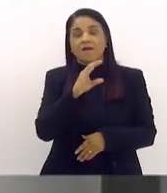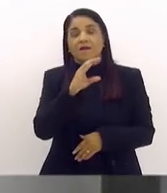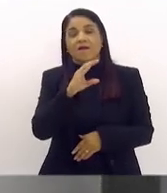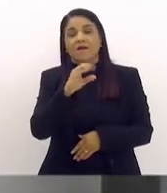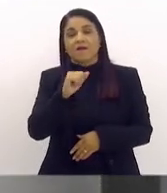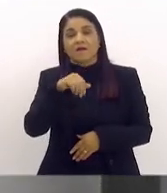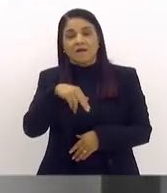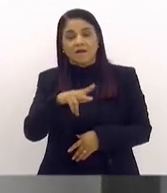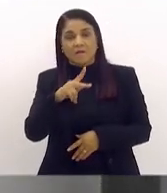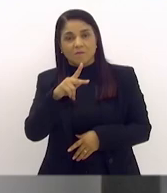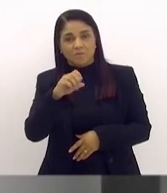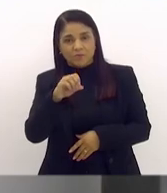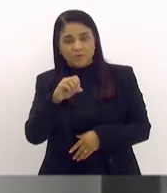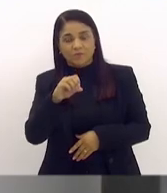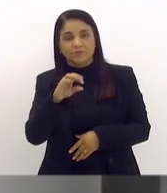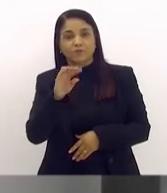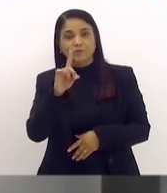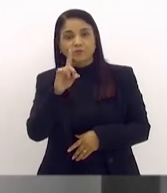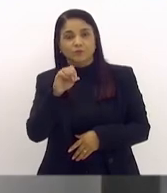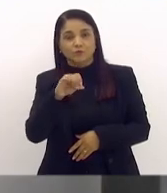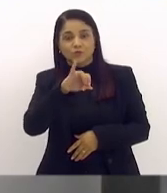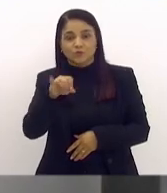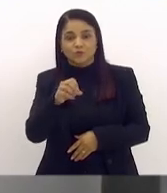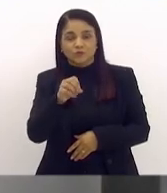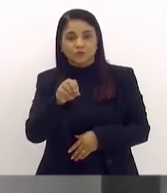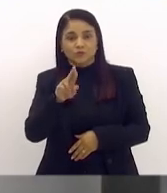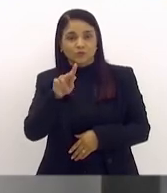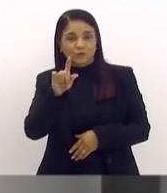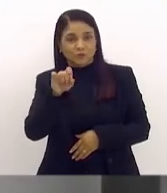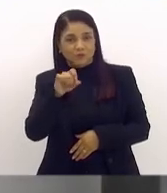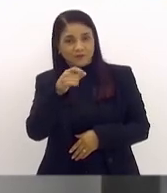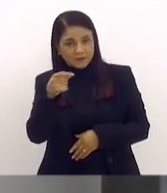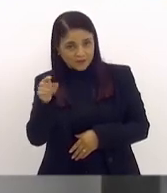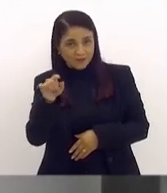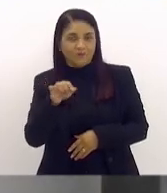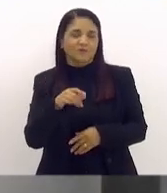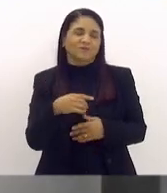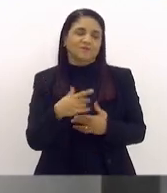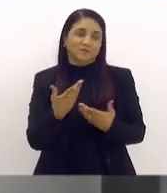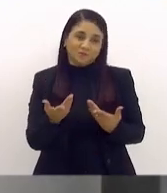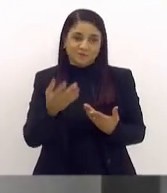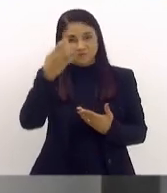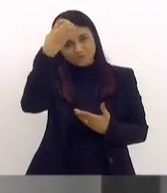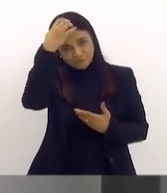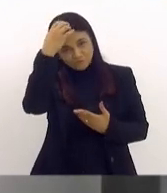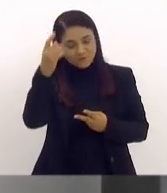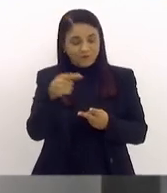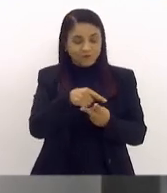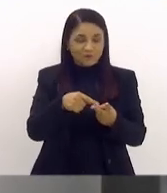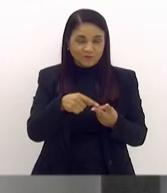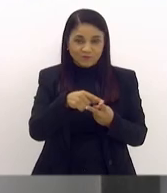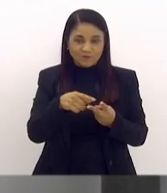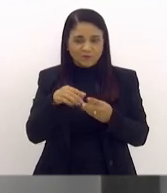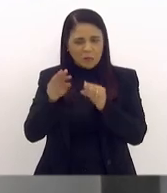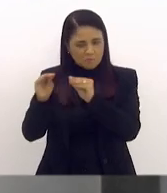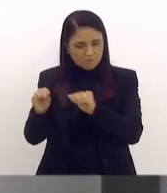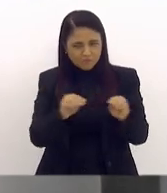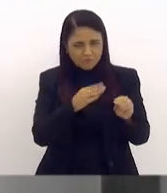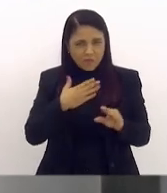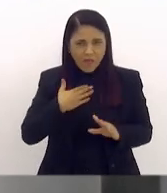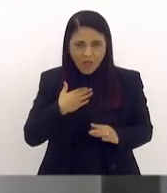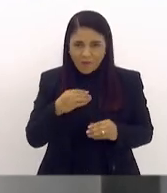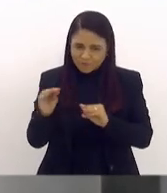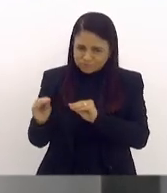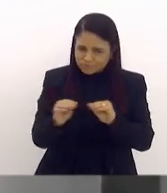ser estar lá né Andra dos Reis e o Campos do Jordão então ele quer me mudar de estado